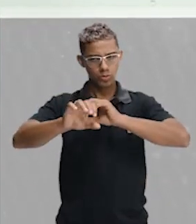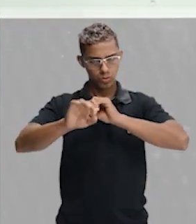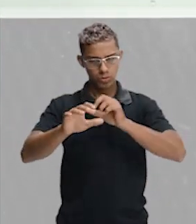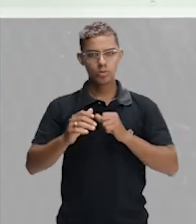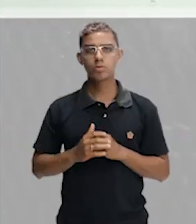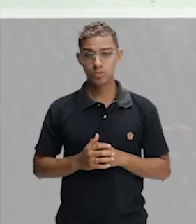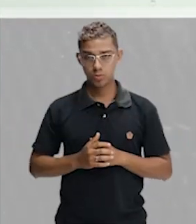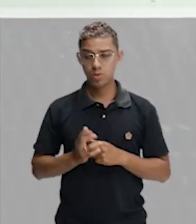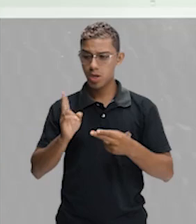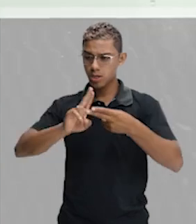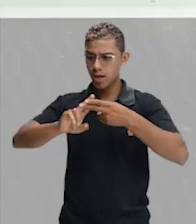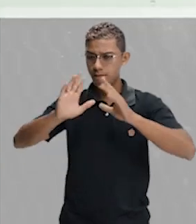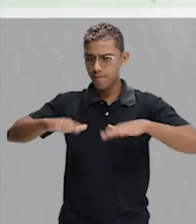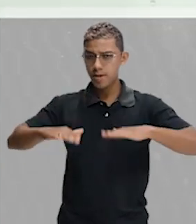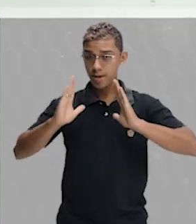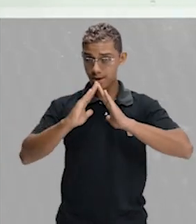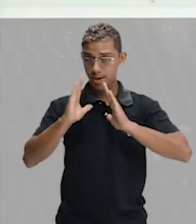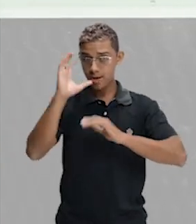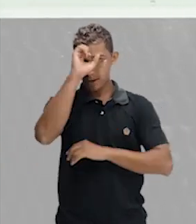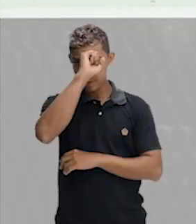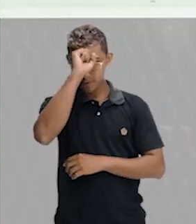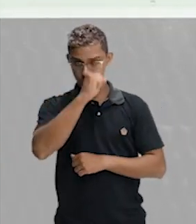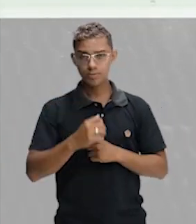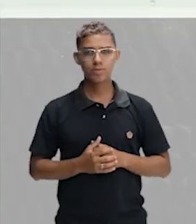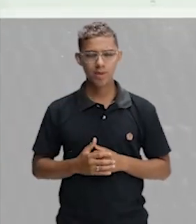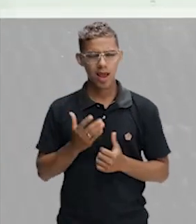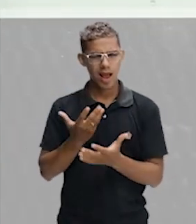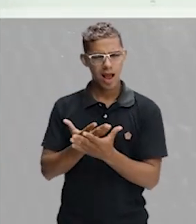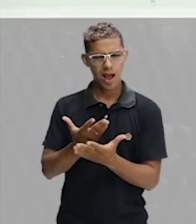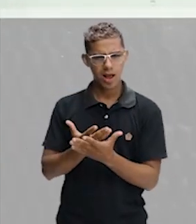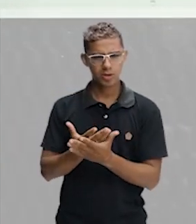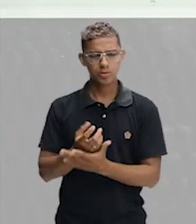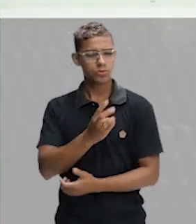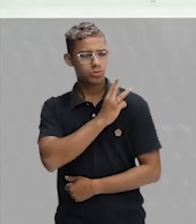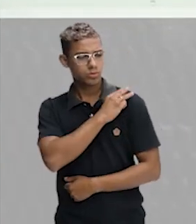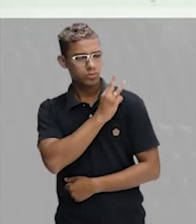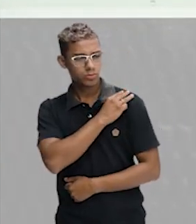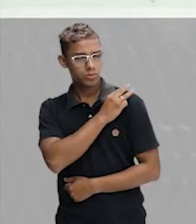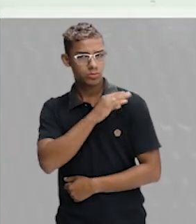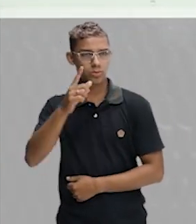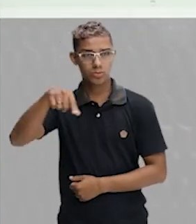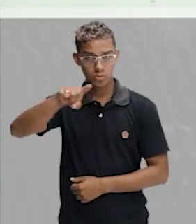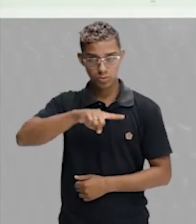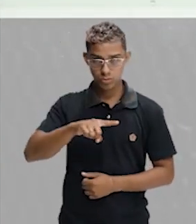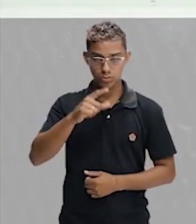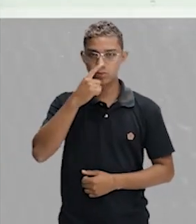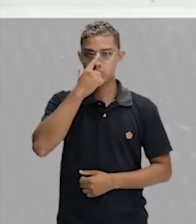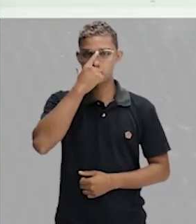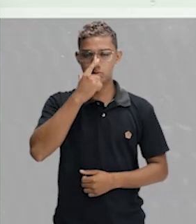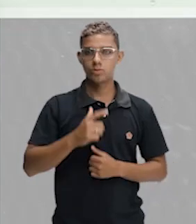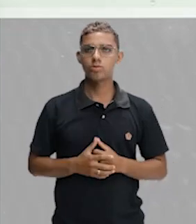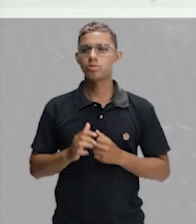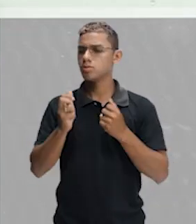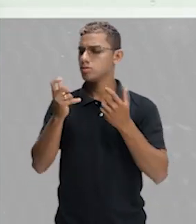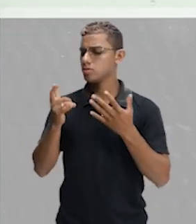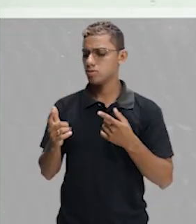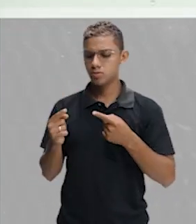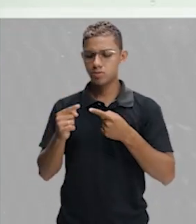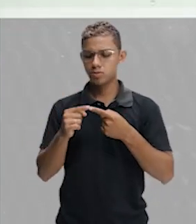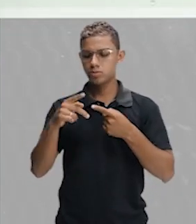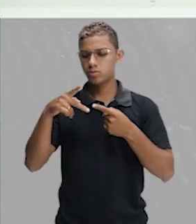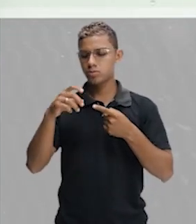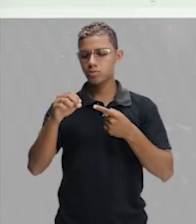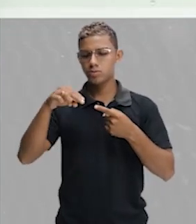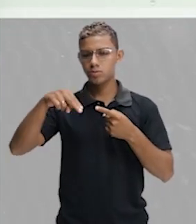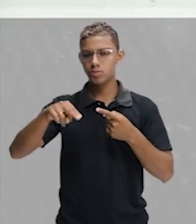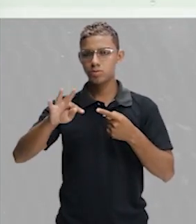geometria analítica pessoal Estamos estudando aqui esse assunto com a galerinha da terceira série tá falando já de ponto nós